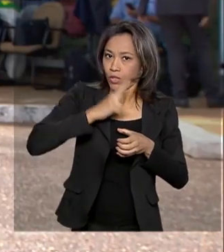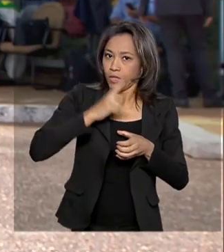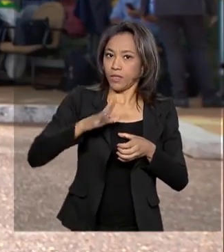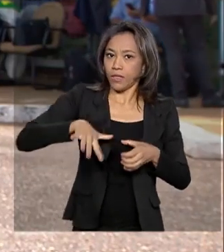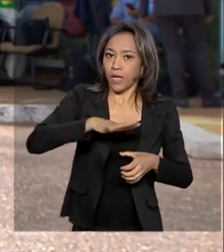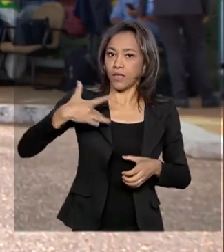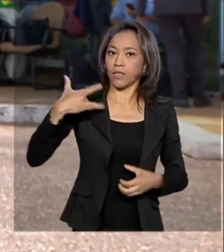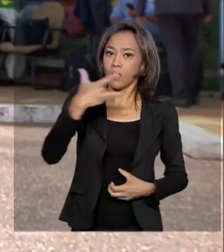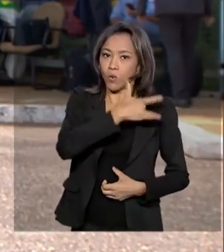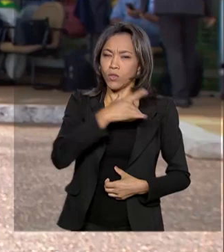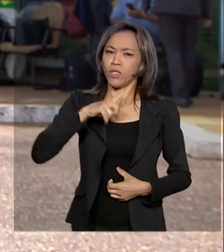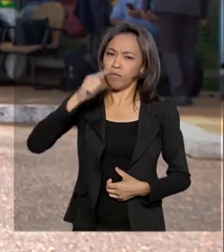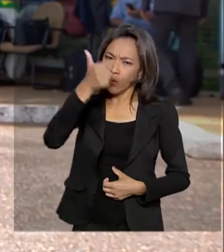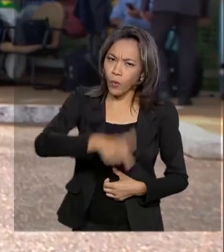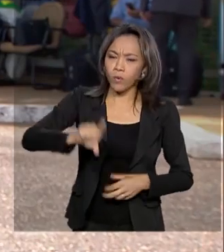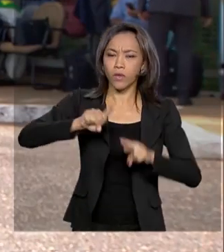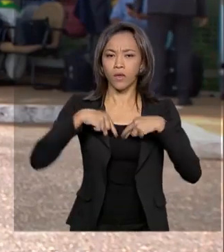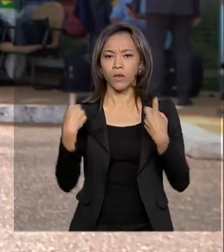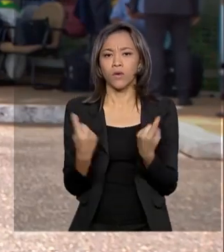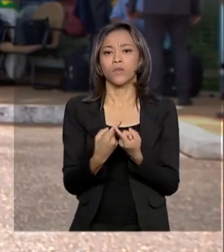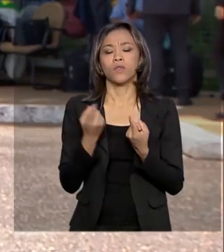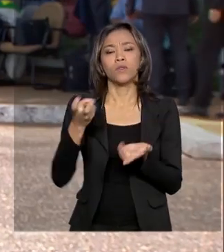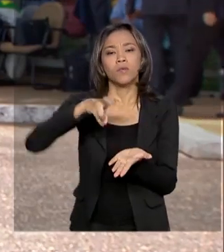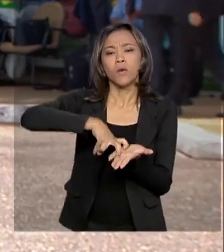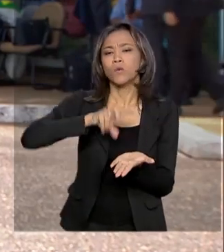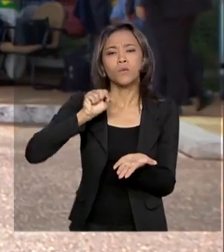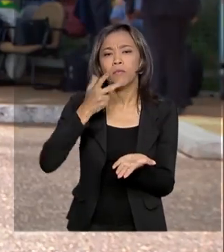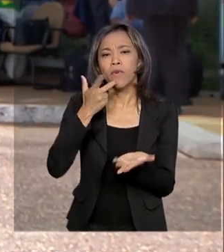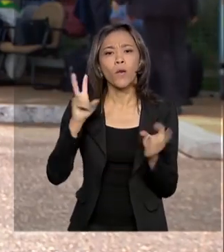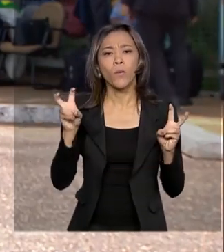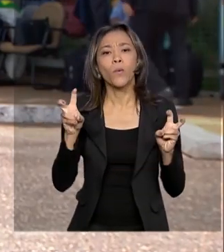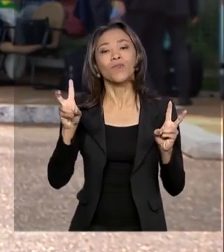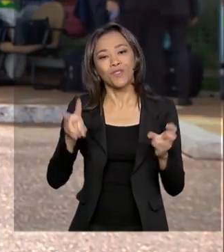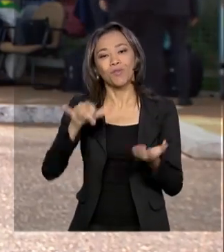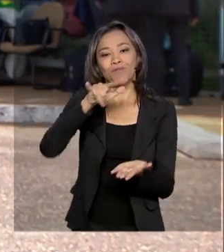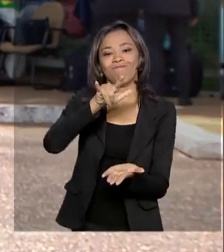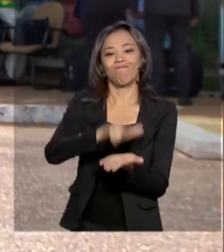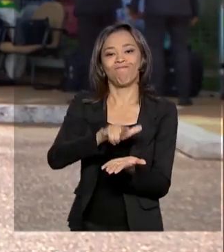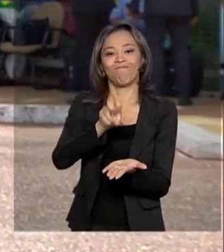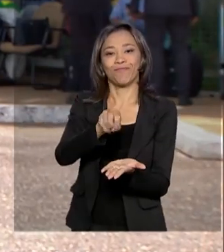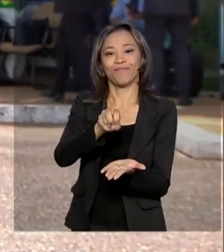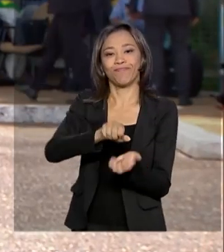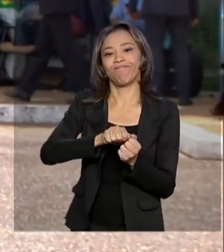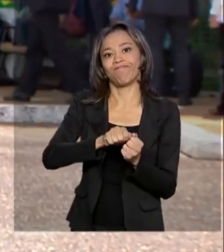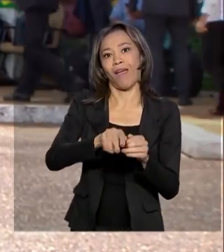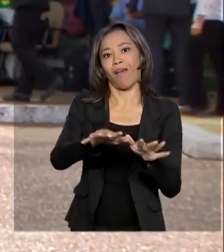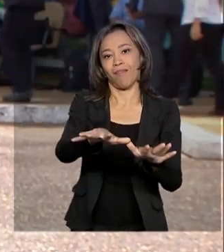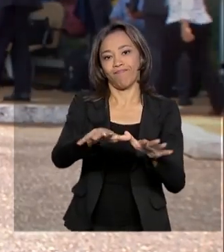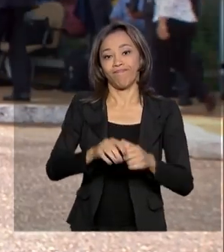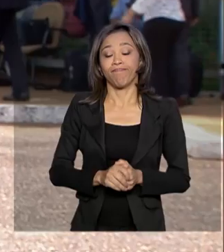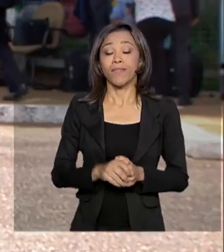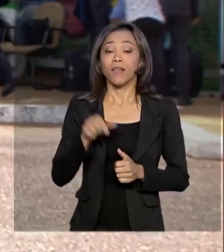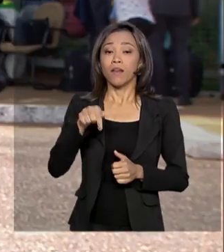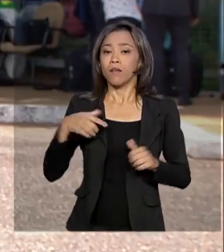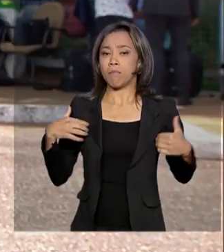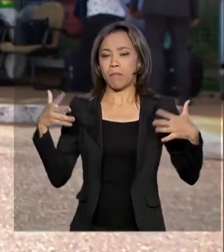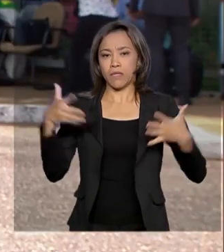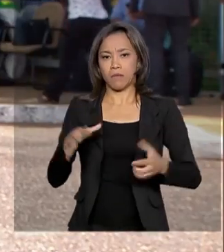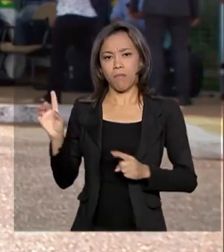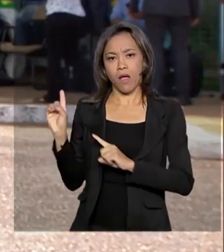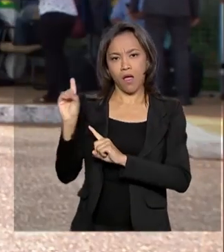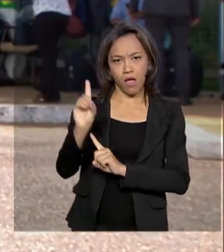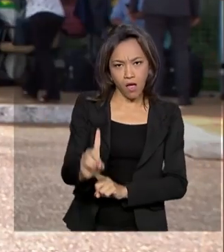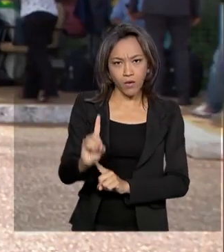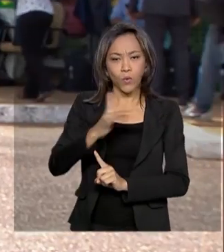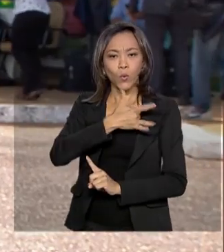pública teve mais uma reunião nesta manhã para falar sobre o coronavírus dessa vez participaram o ministro-chefe da